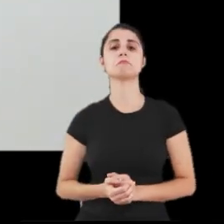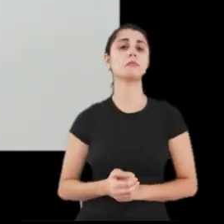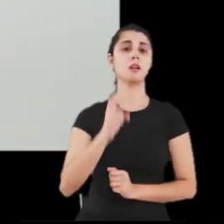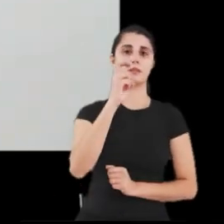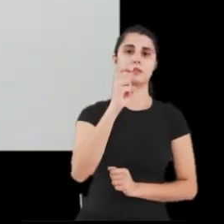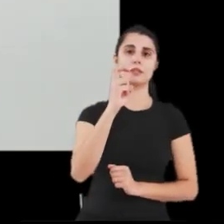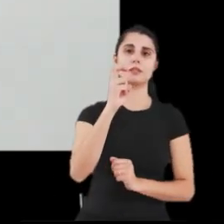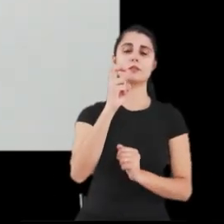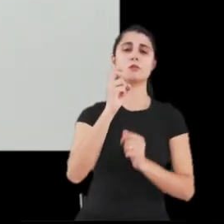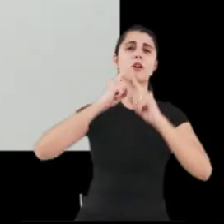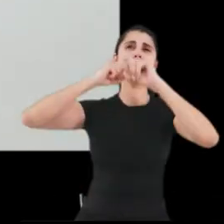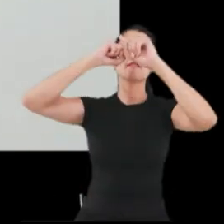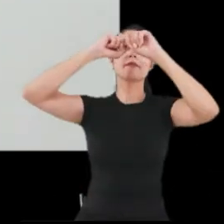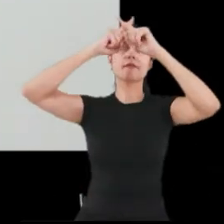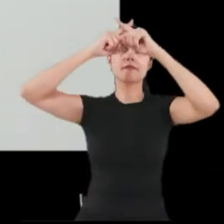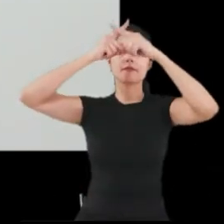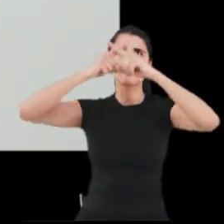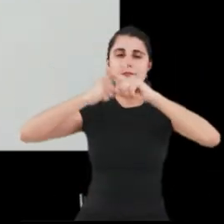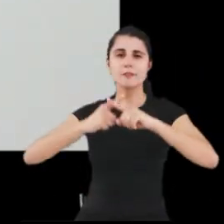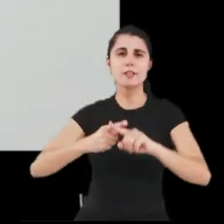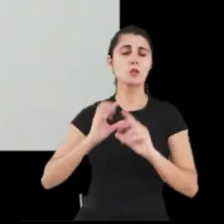o 5 e multiplicar por todos os